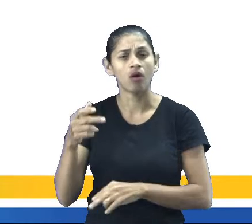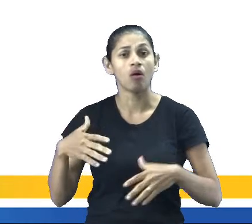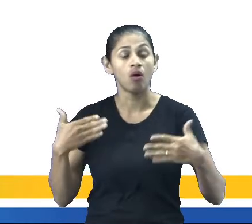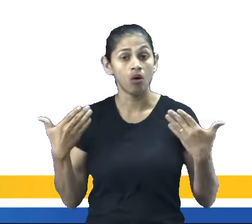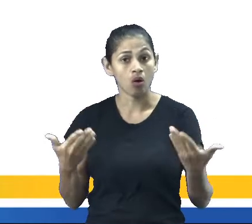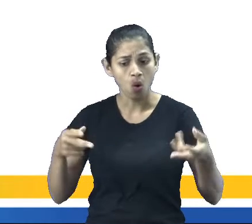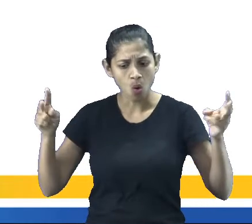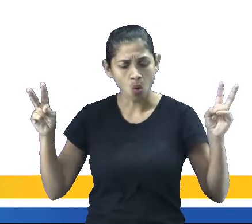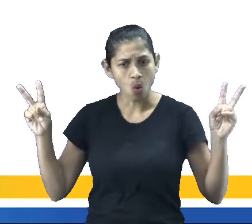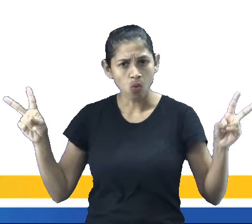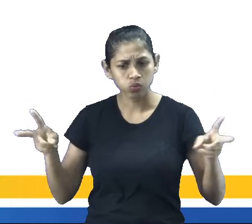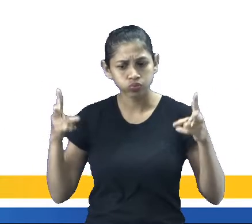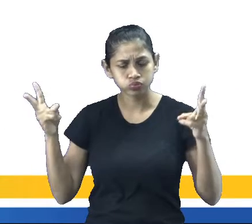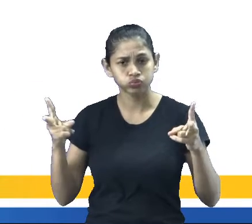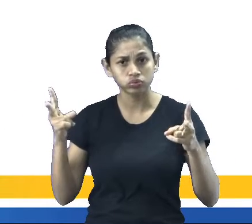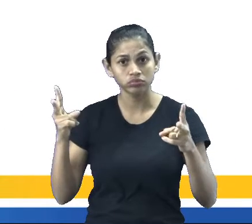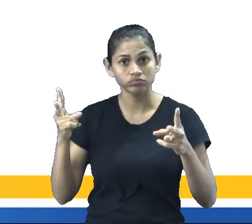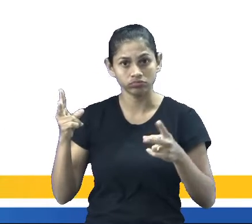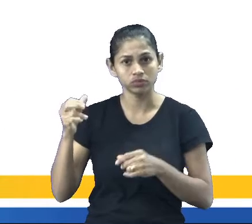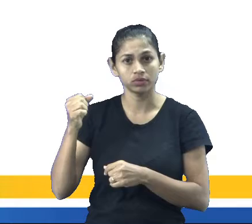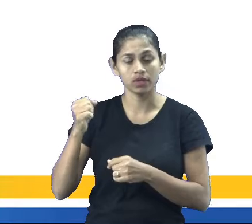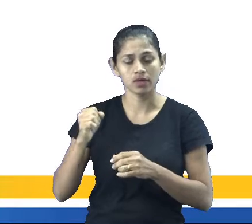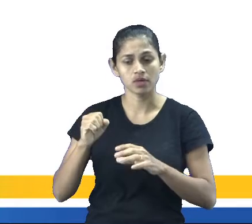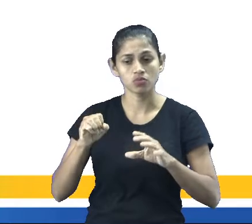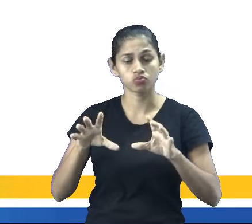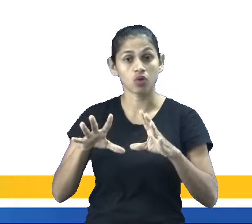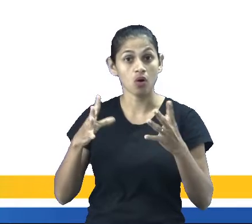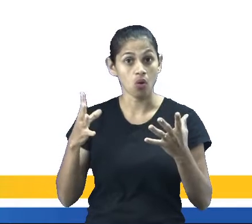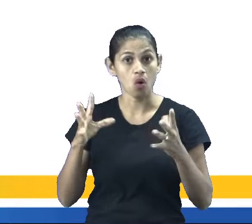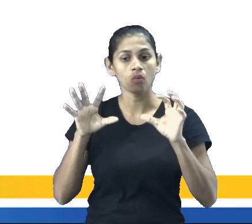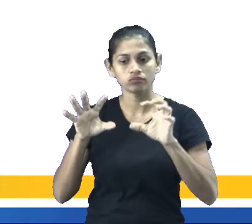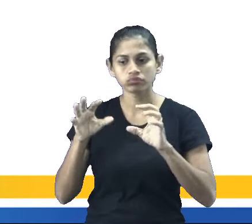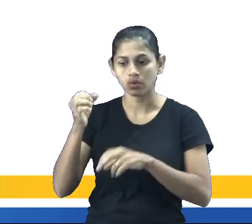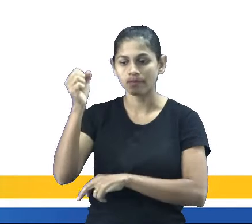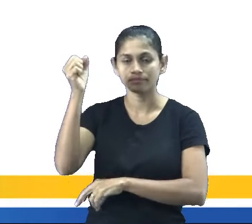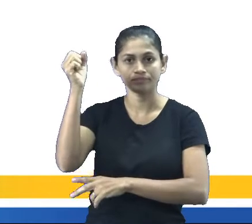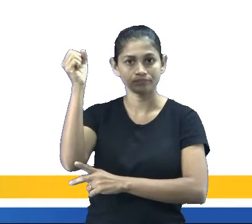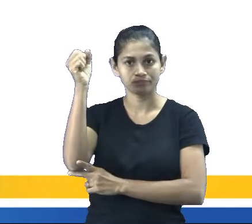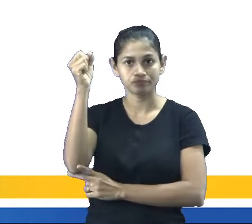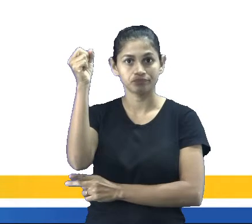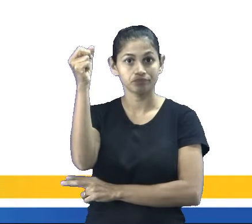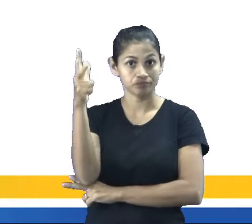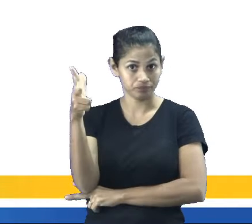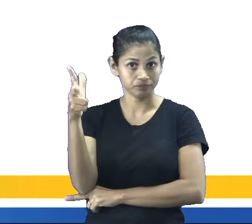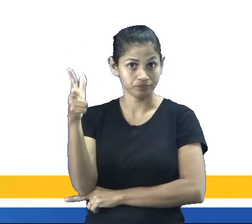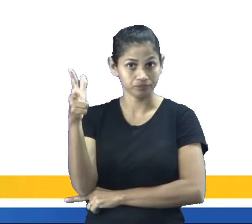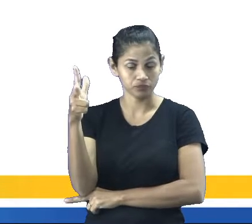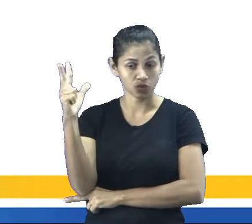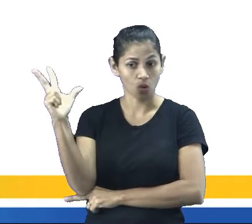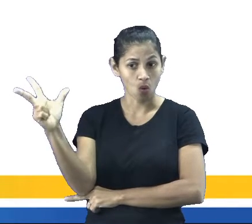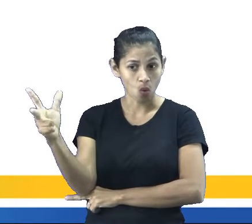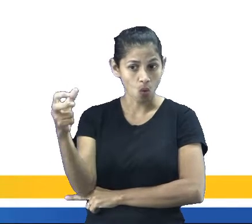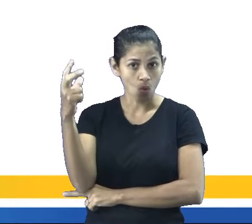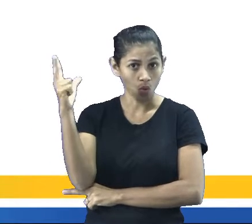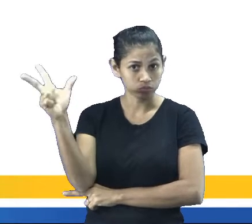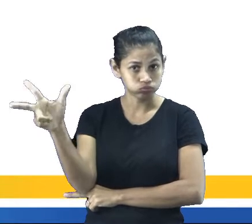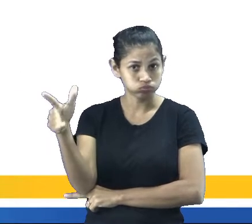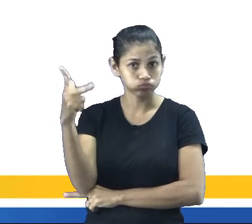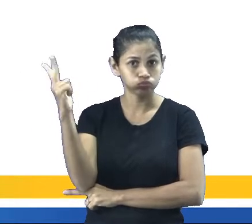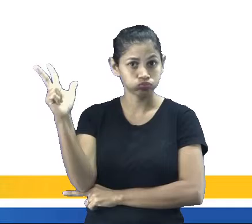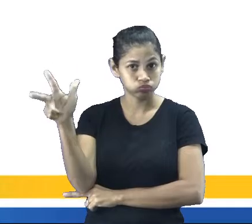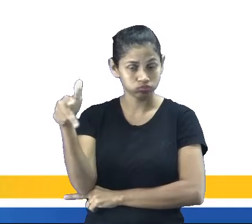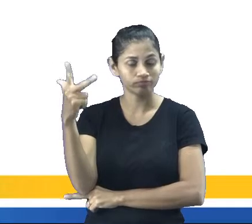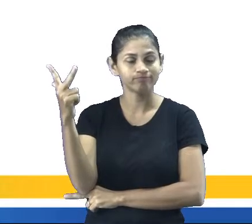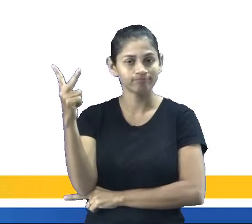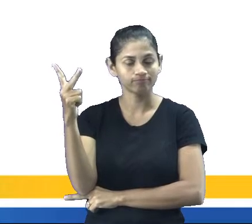essas turbinas, elas têm o quê? Formato de catavento, né, já diz aí o nome, elas estão catando vento. E são colocados em